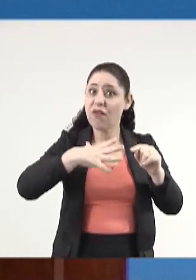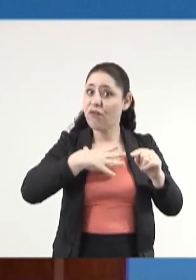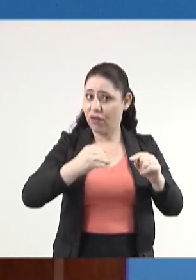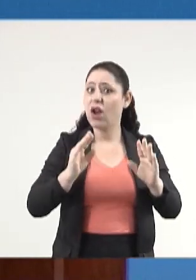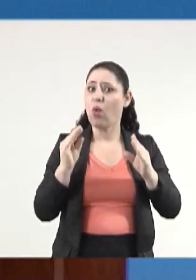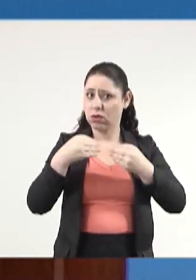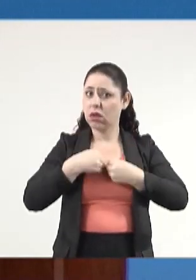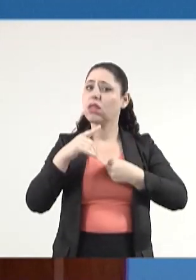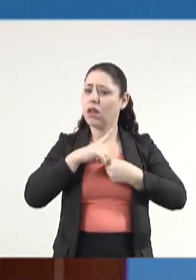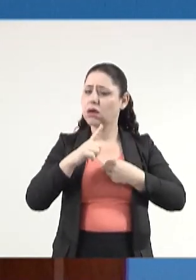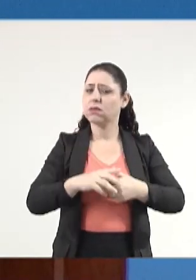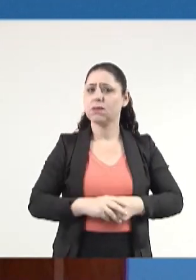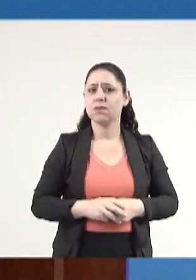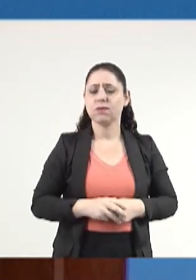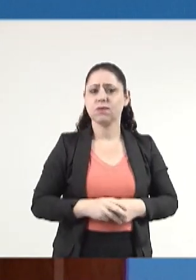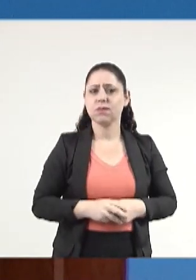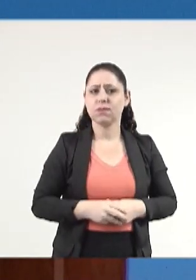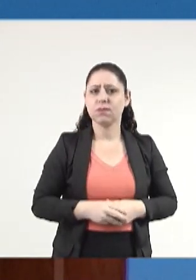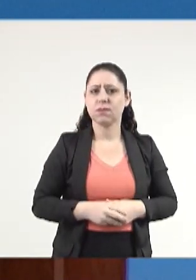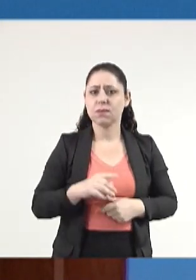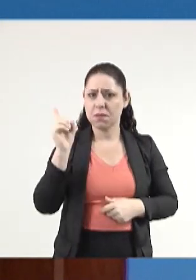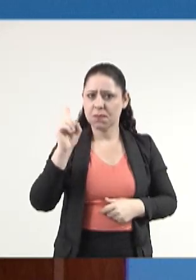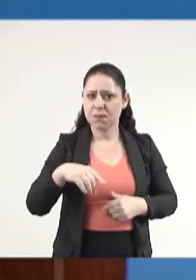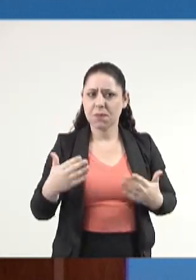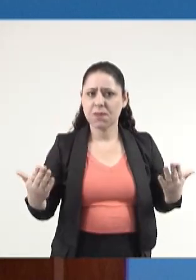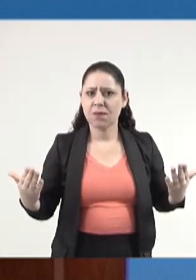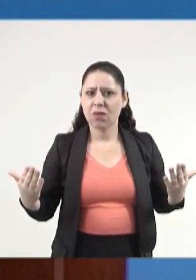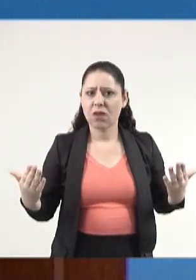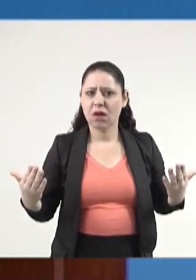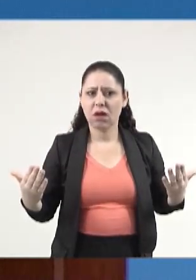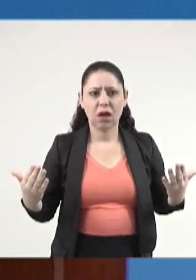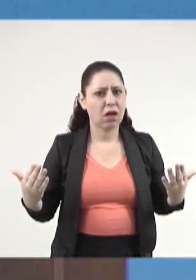filho autista. Isso é